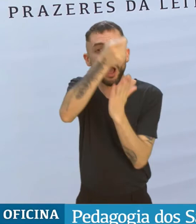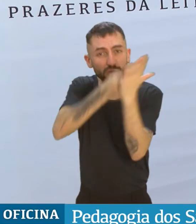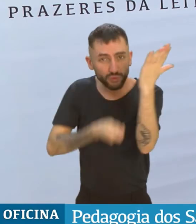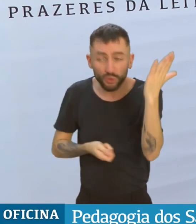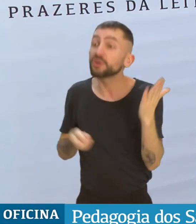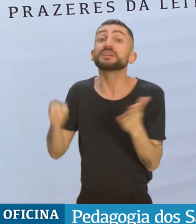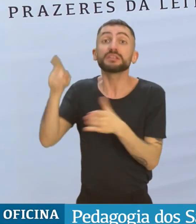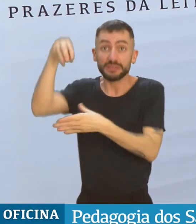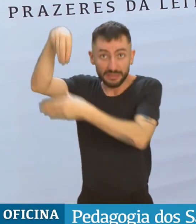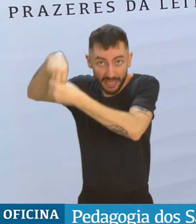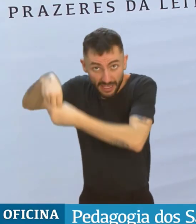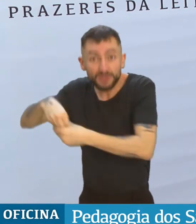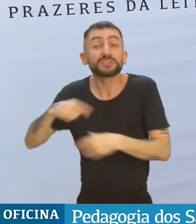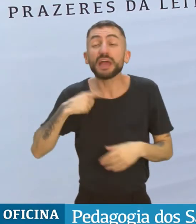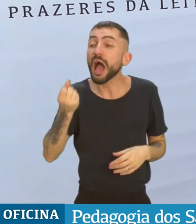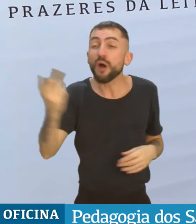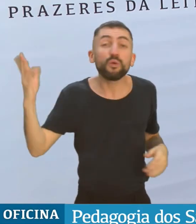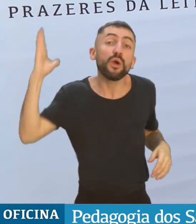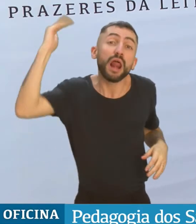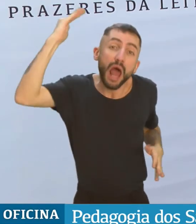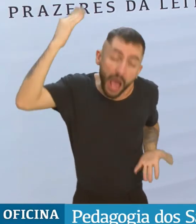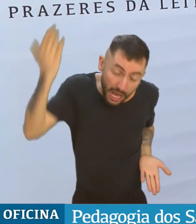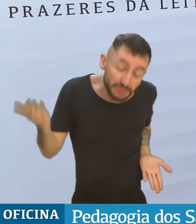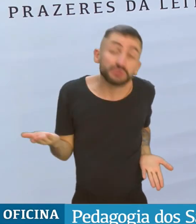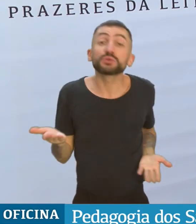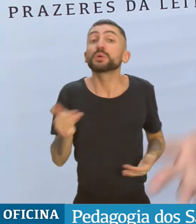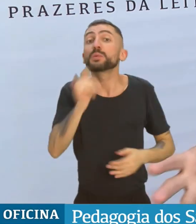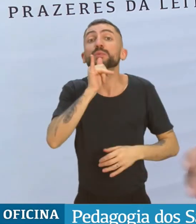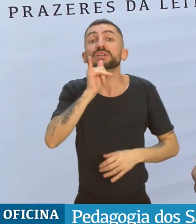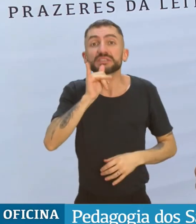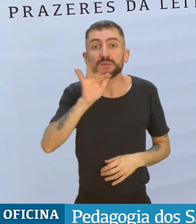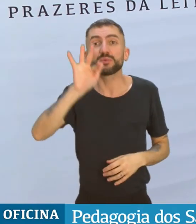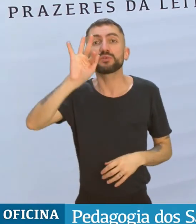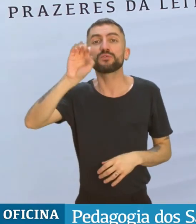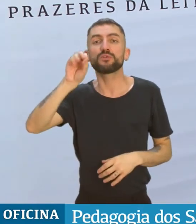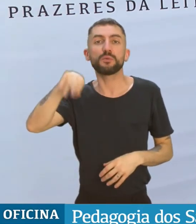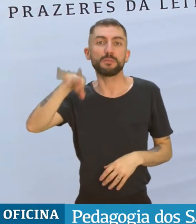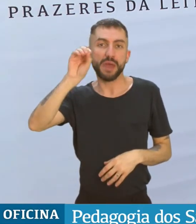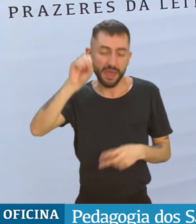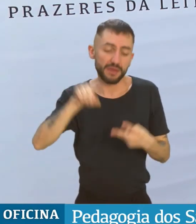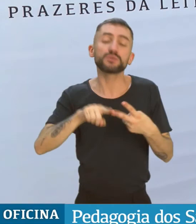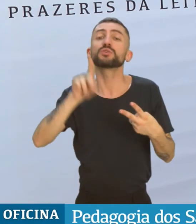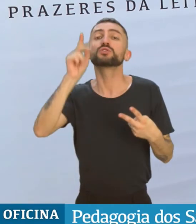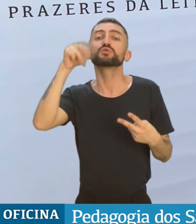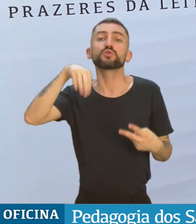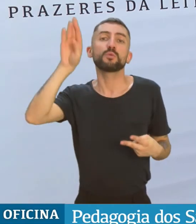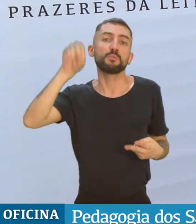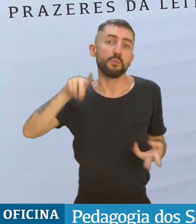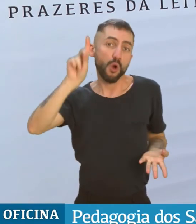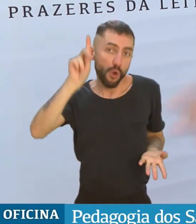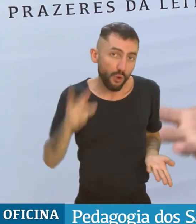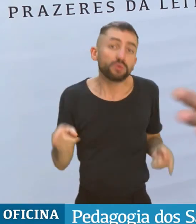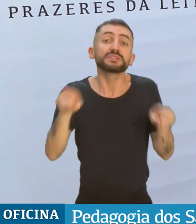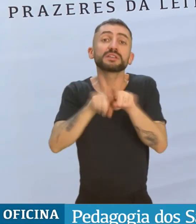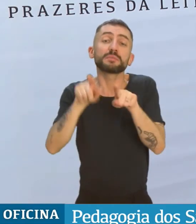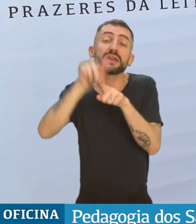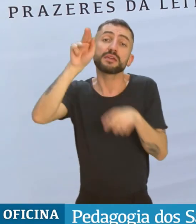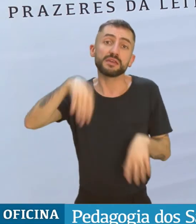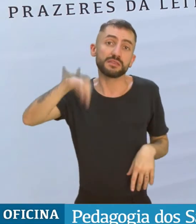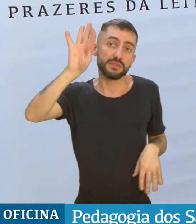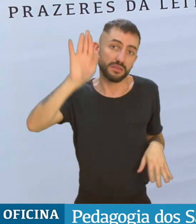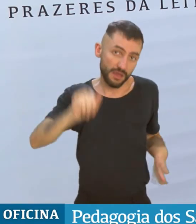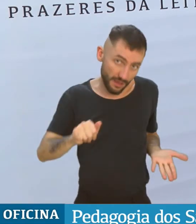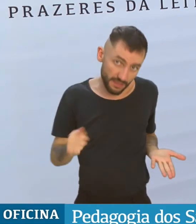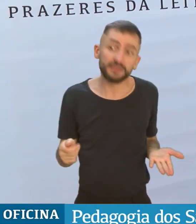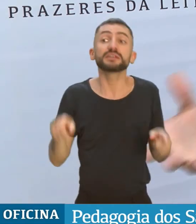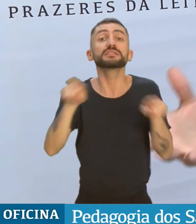clássicos, contemporâneos, você vai ouvir, de repente, Flor Bela Espanca, você vai ouvir Drummond, você vai ouvir Quintana, você vai